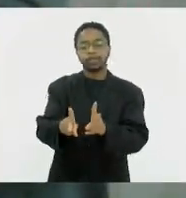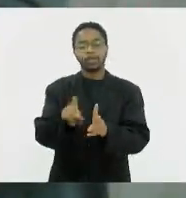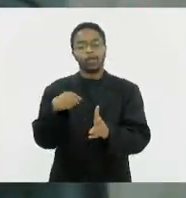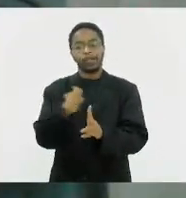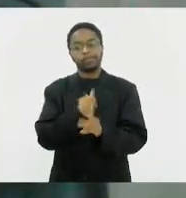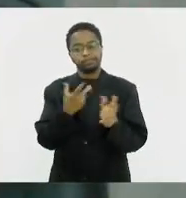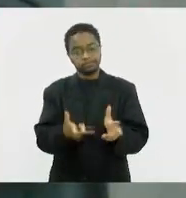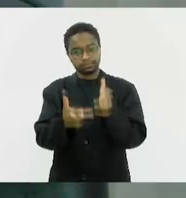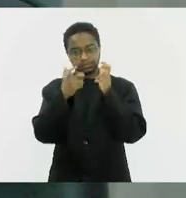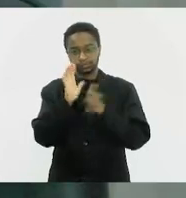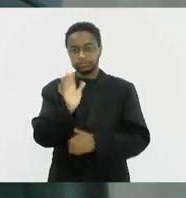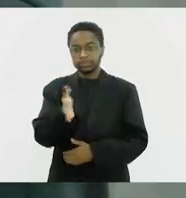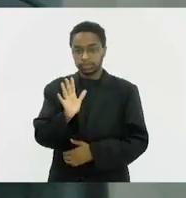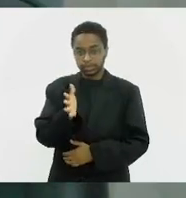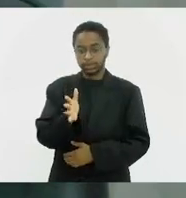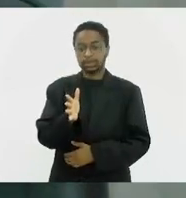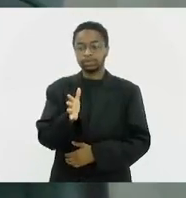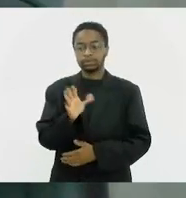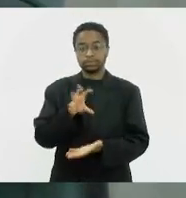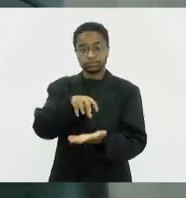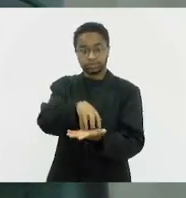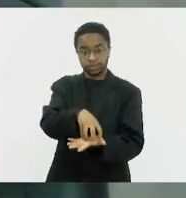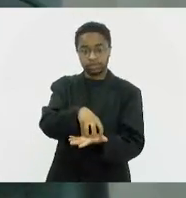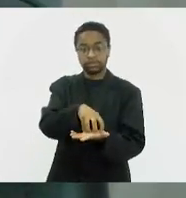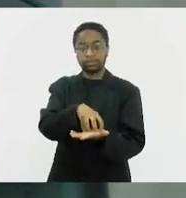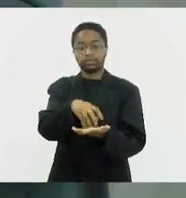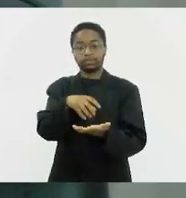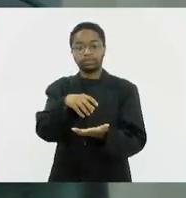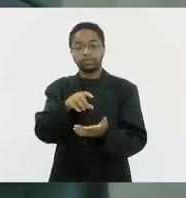já, os centro-dias eles estão previstos, mas é uma